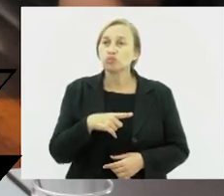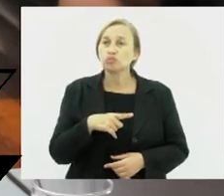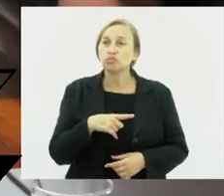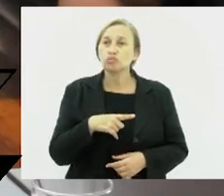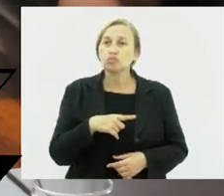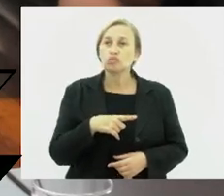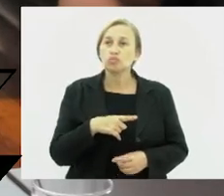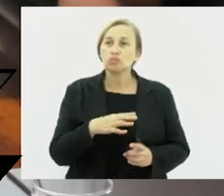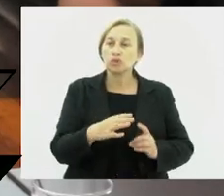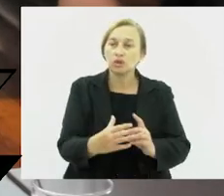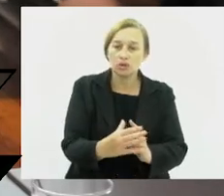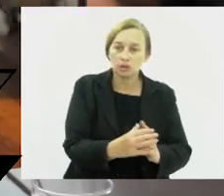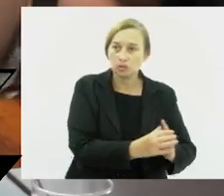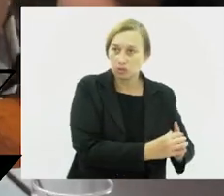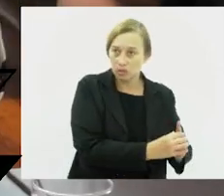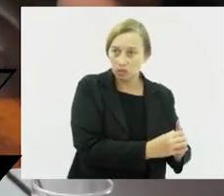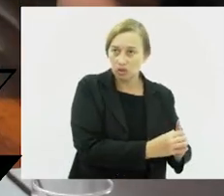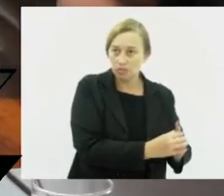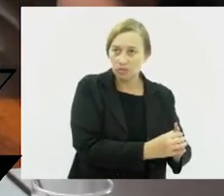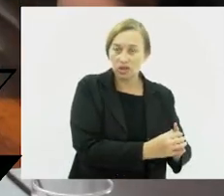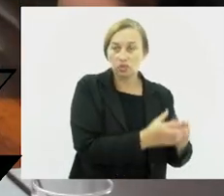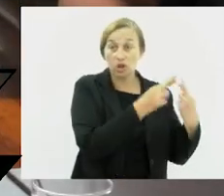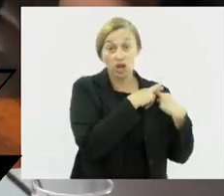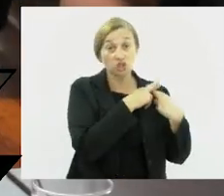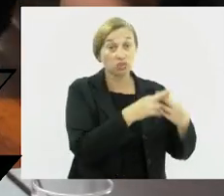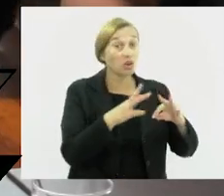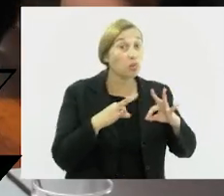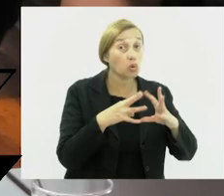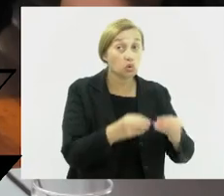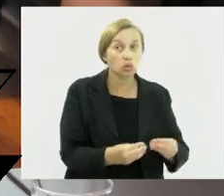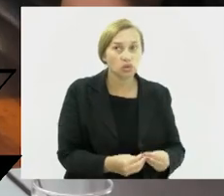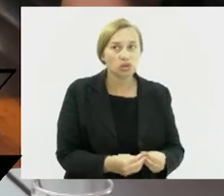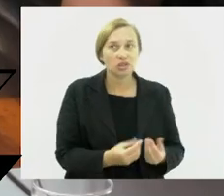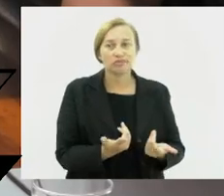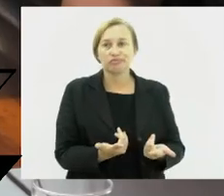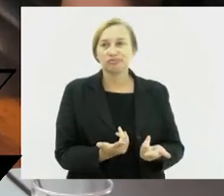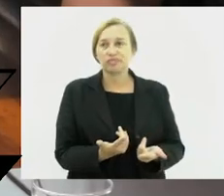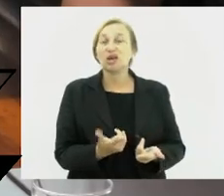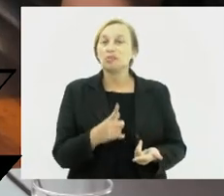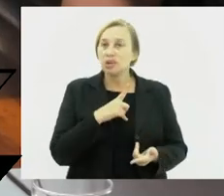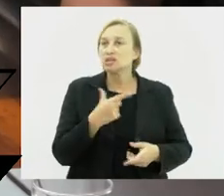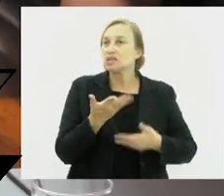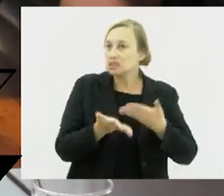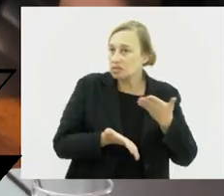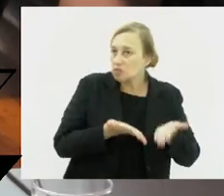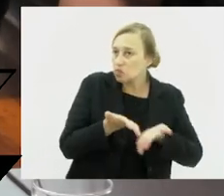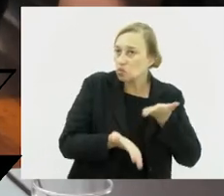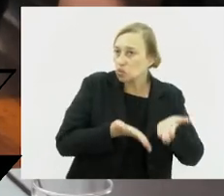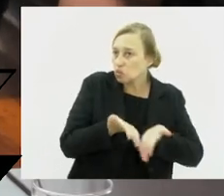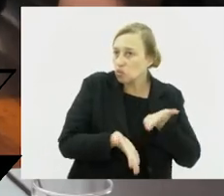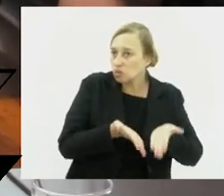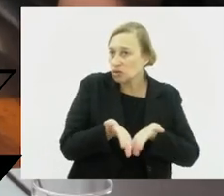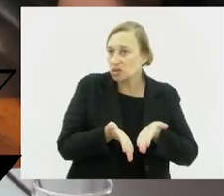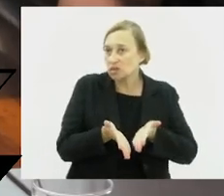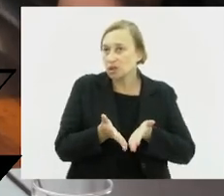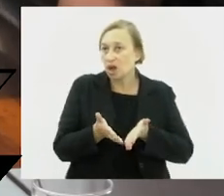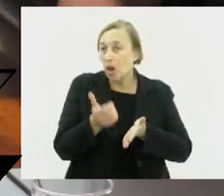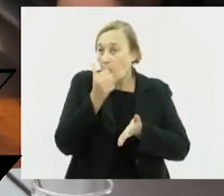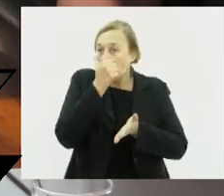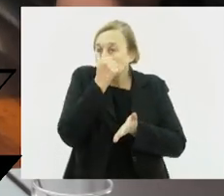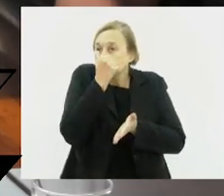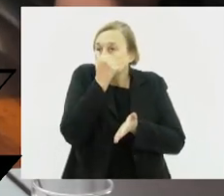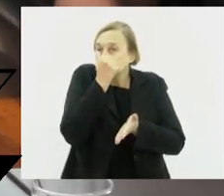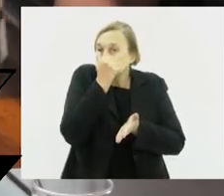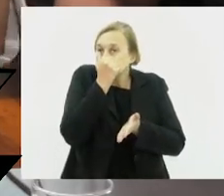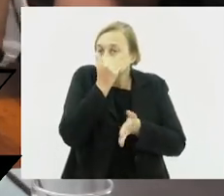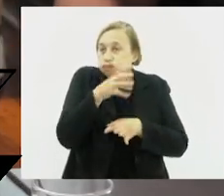alguém que fosse responsável por tudo isso. E não adianta, a gente tem que ter cuidado com os acumuladores, que